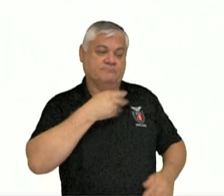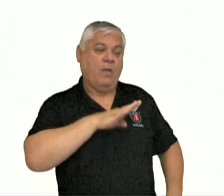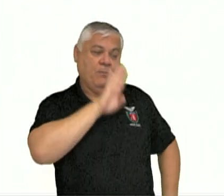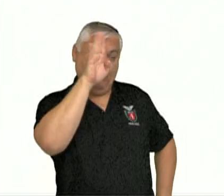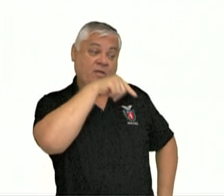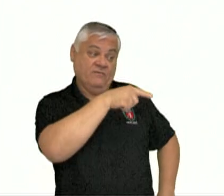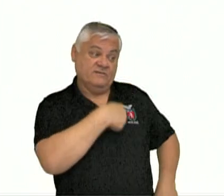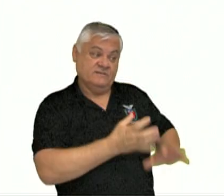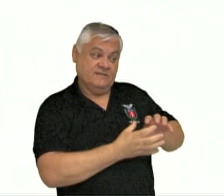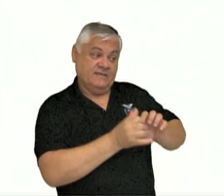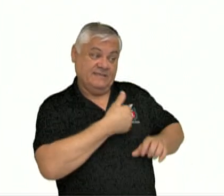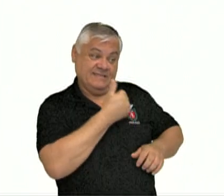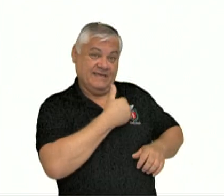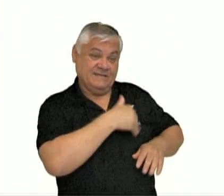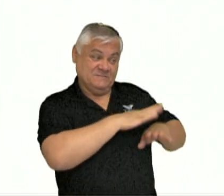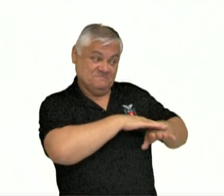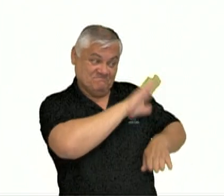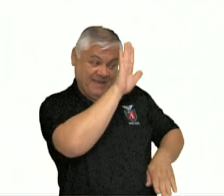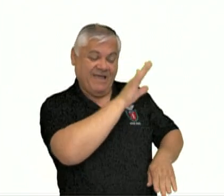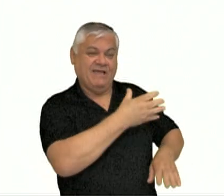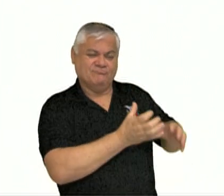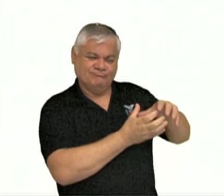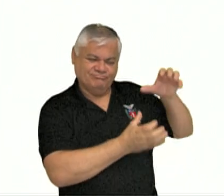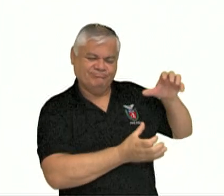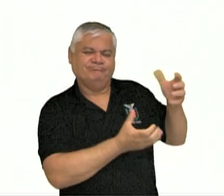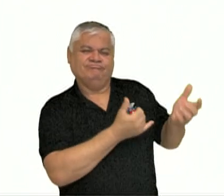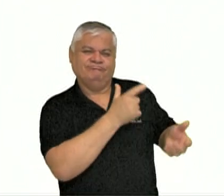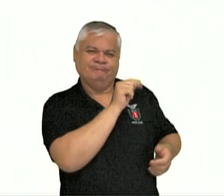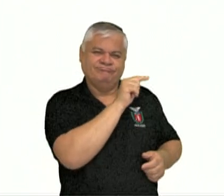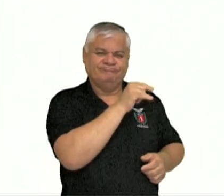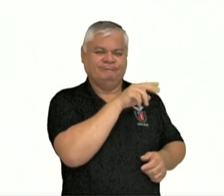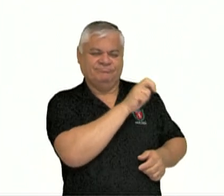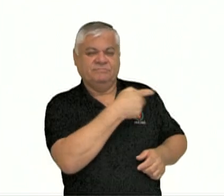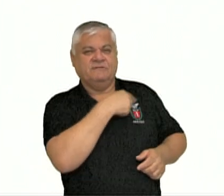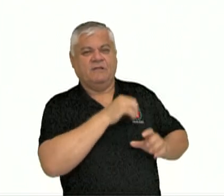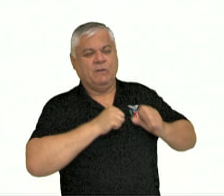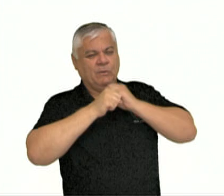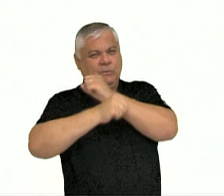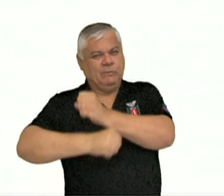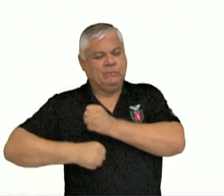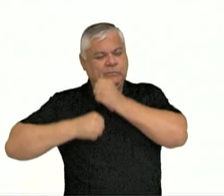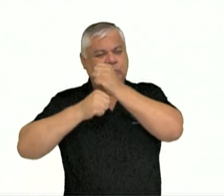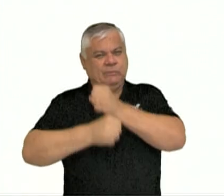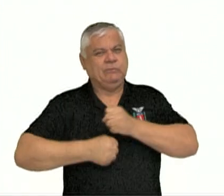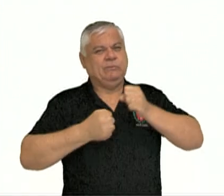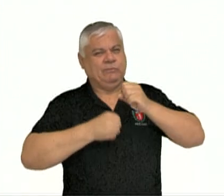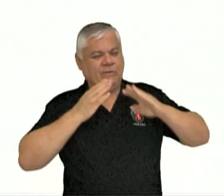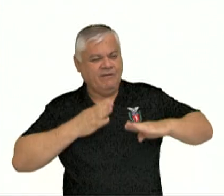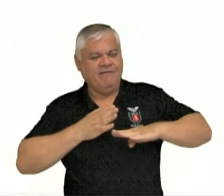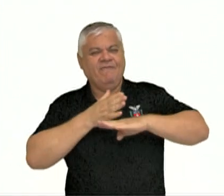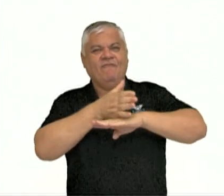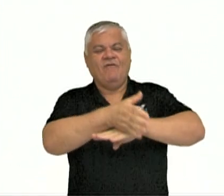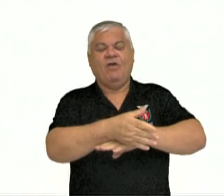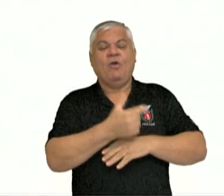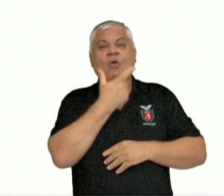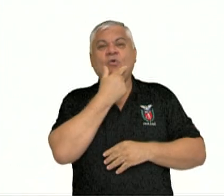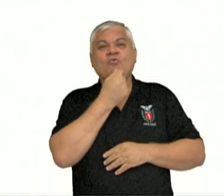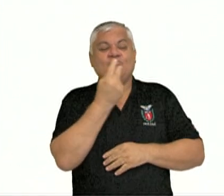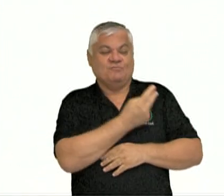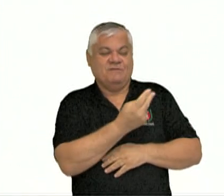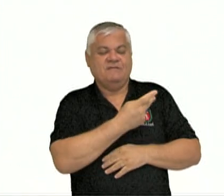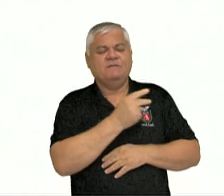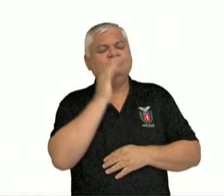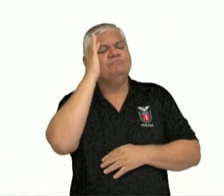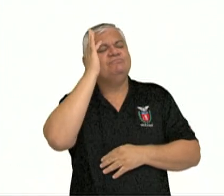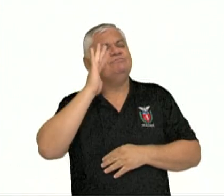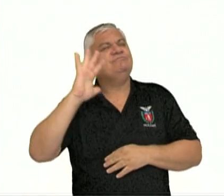excursão à ilha. Arranjaremos canoas apropriadas e iremos até lá. Os 2 meninos chegavam muitas vezes a sonhar com a